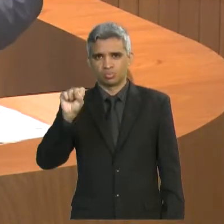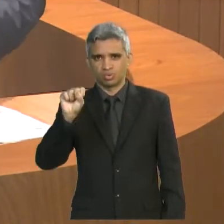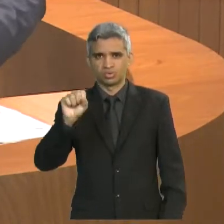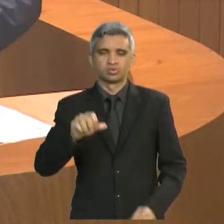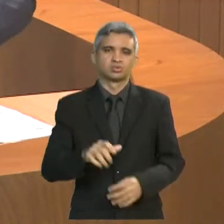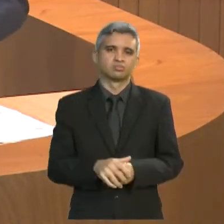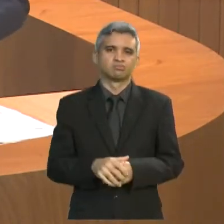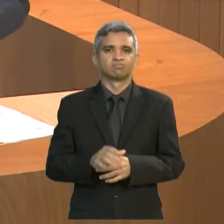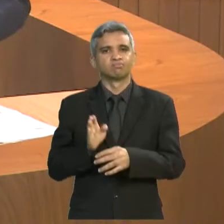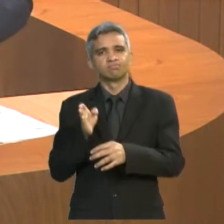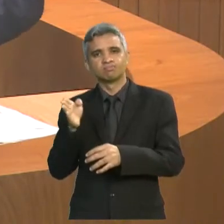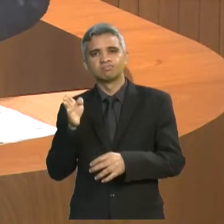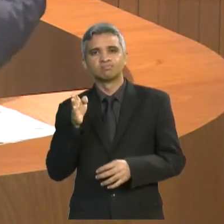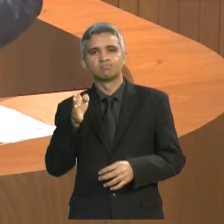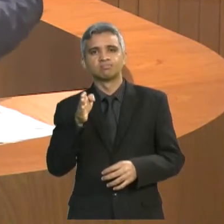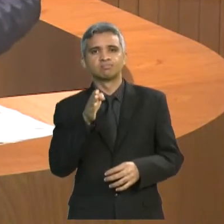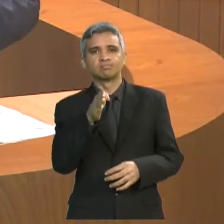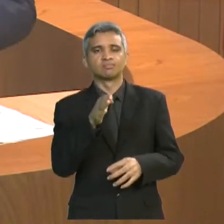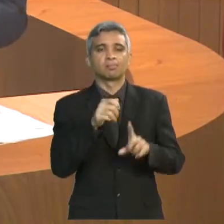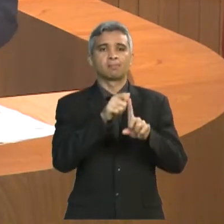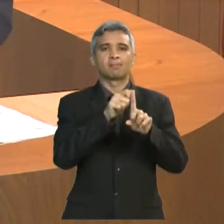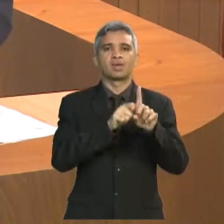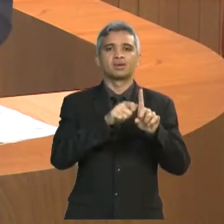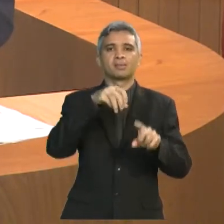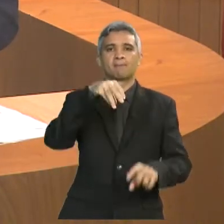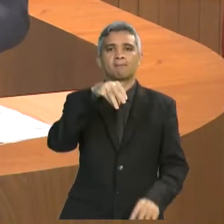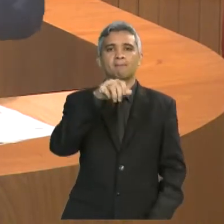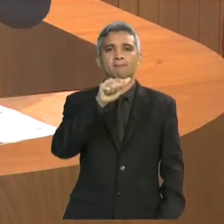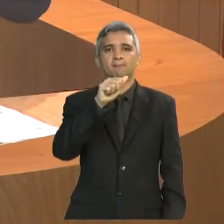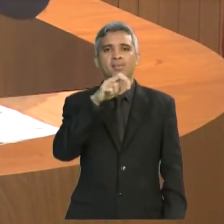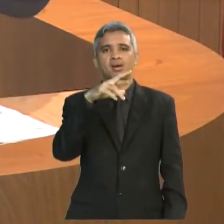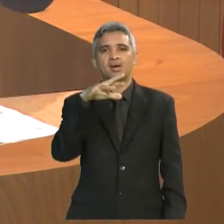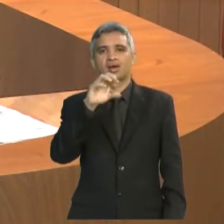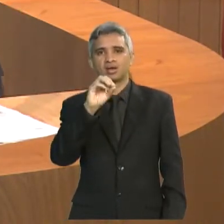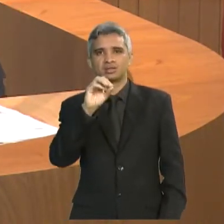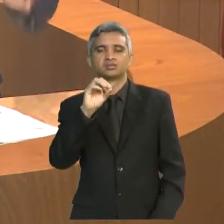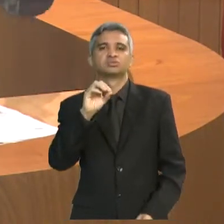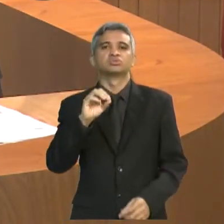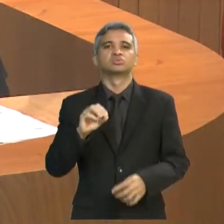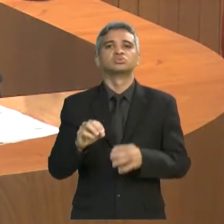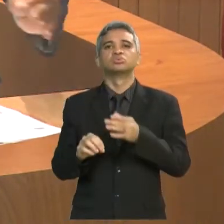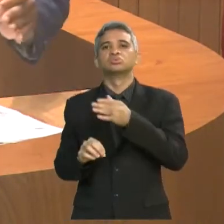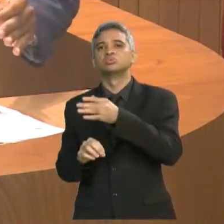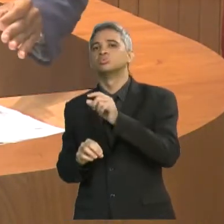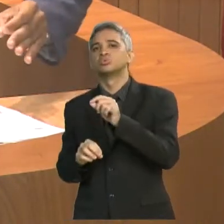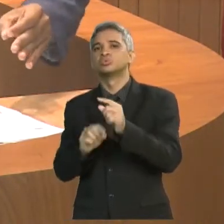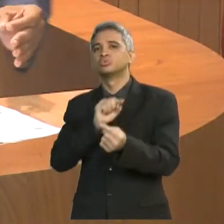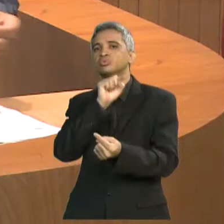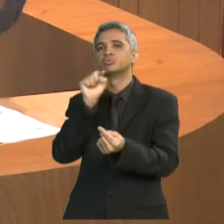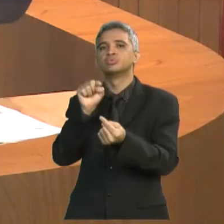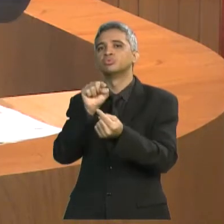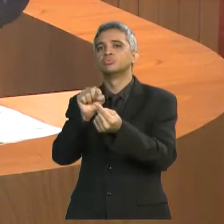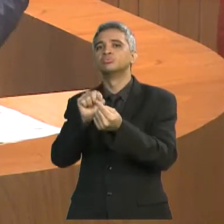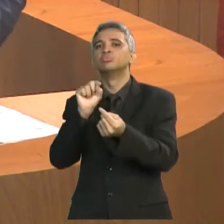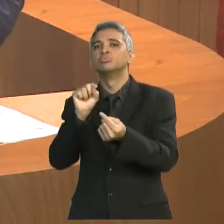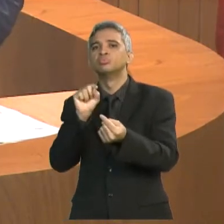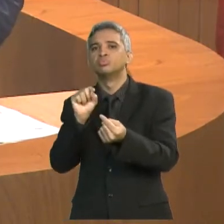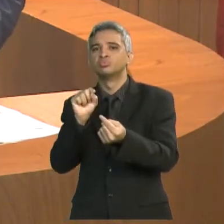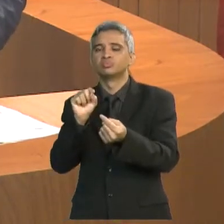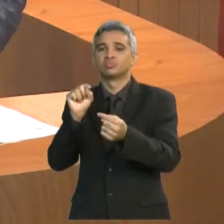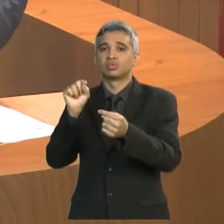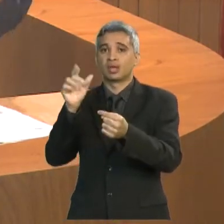pedido da população solicitação da população o nosso projeto ouvido Maranhão e qual o objetivo da viagem a